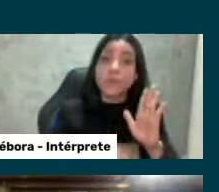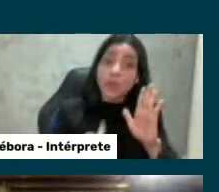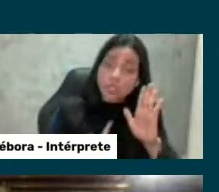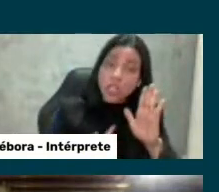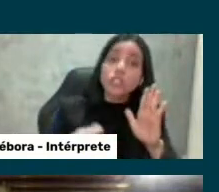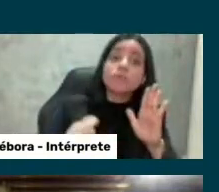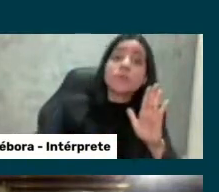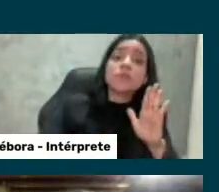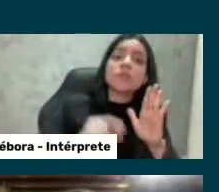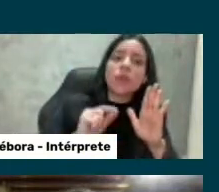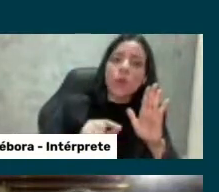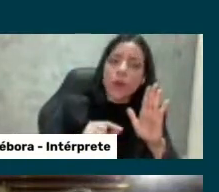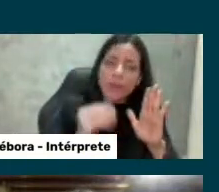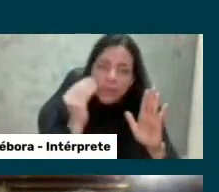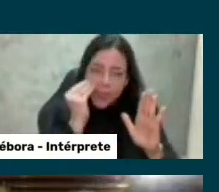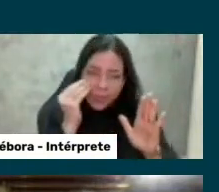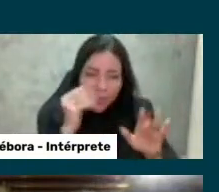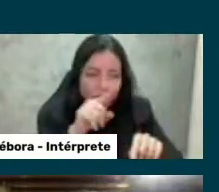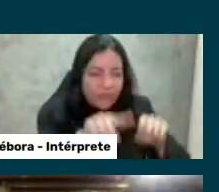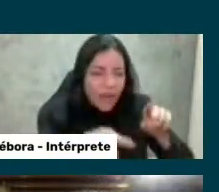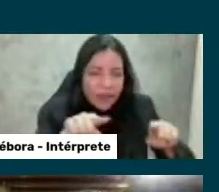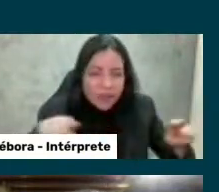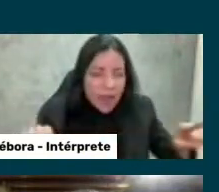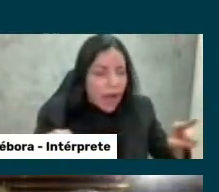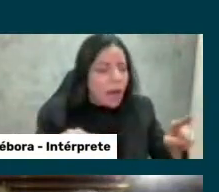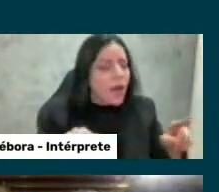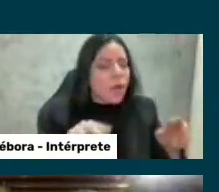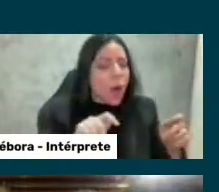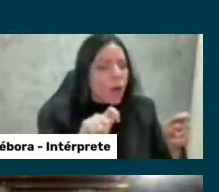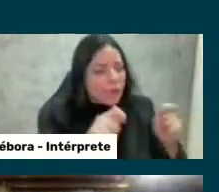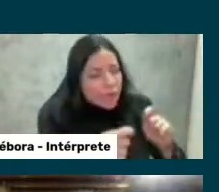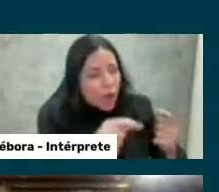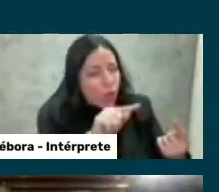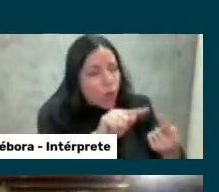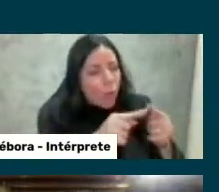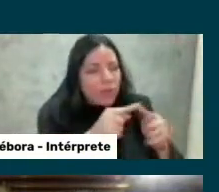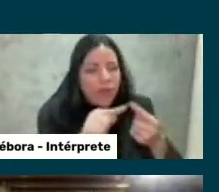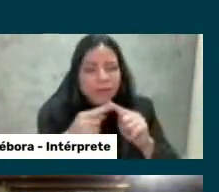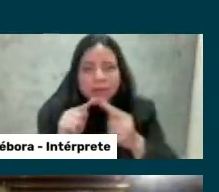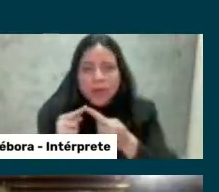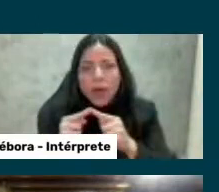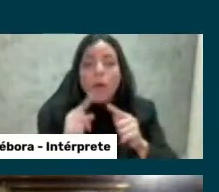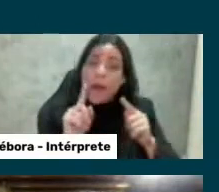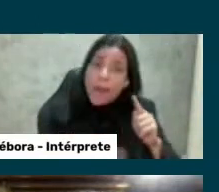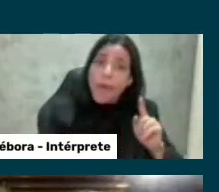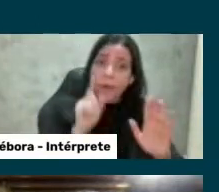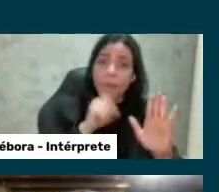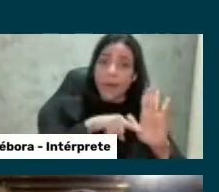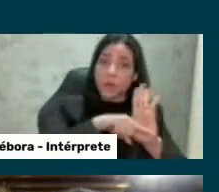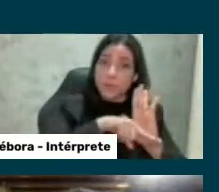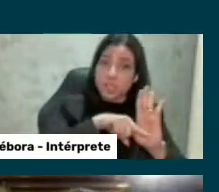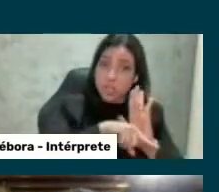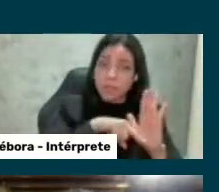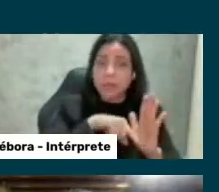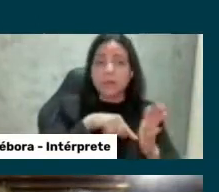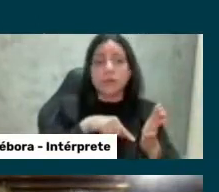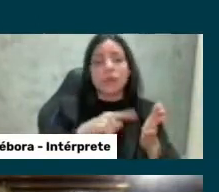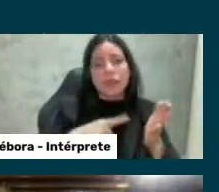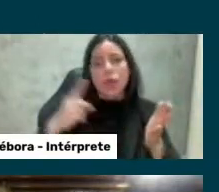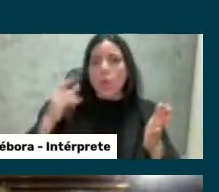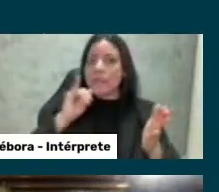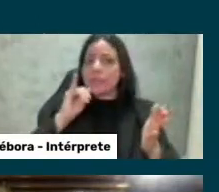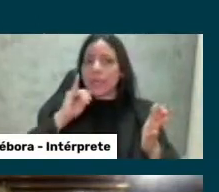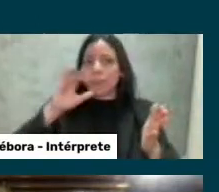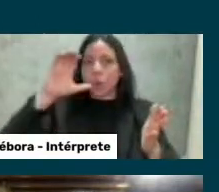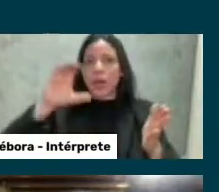as possibilidades dele, fazer uma série de combinações, é um tipo específico de atividade, de pesquisa, e a gente tem um caso de um cliente do ramo